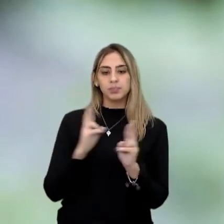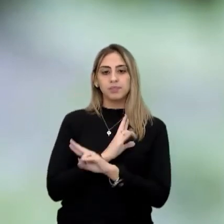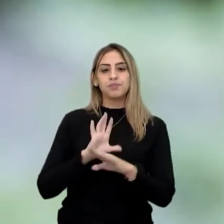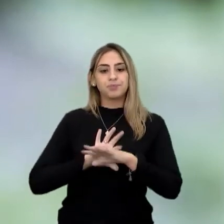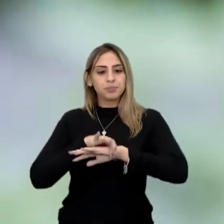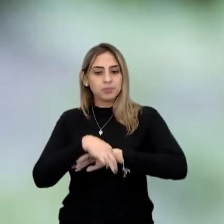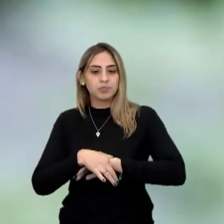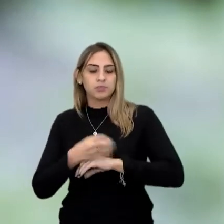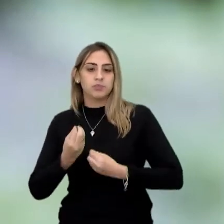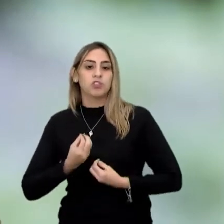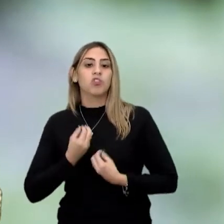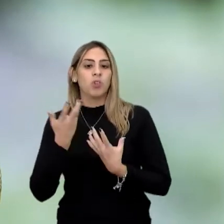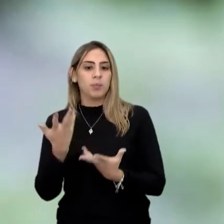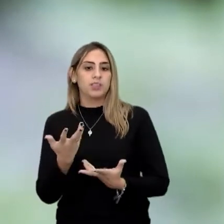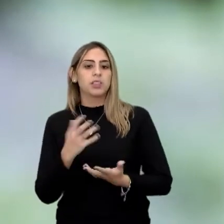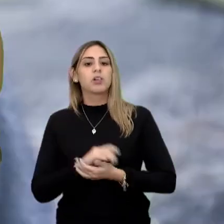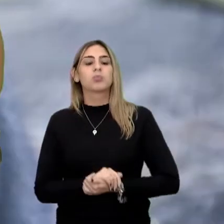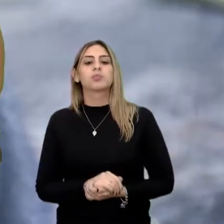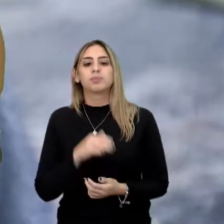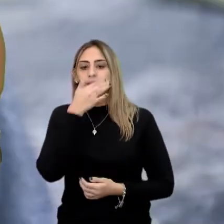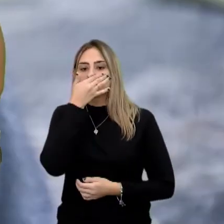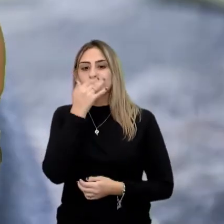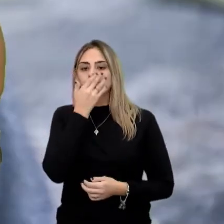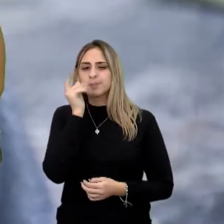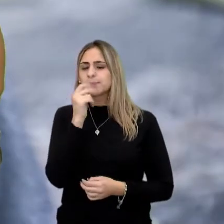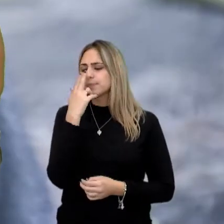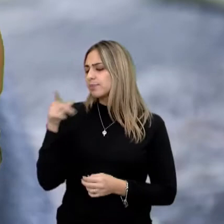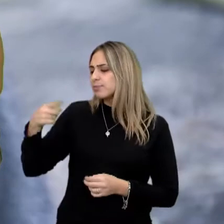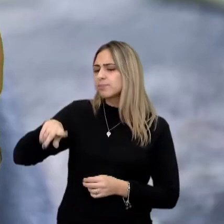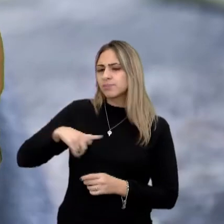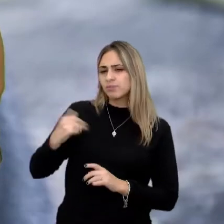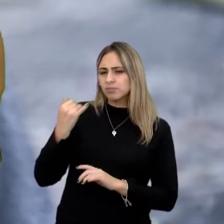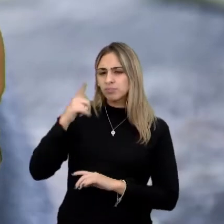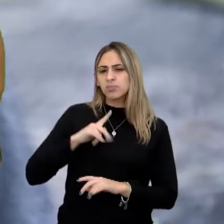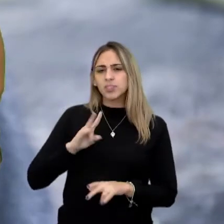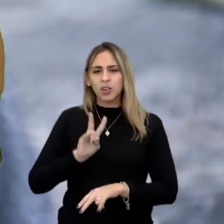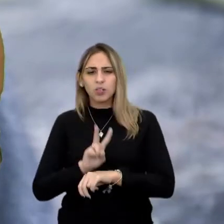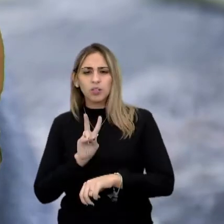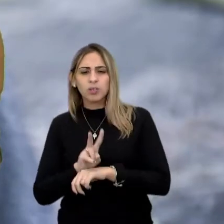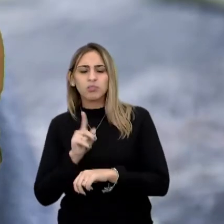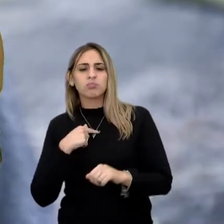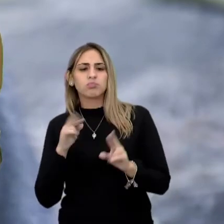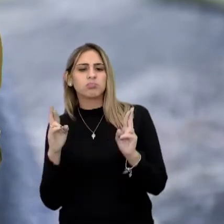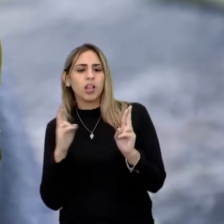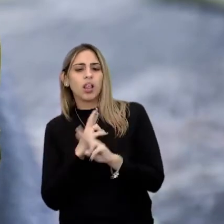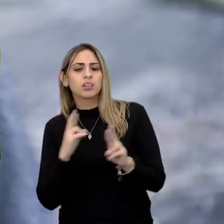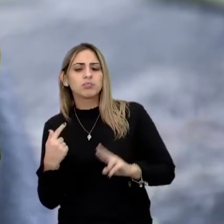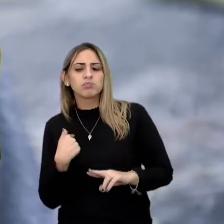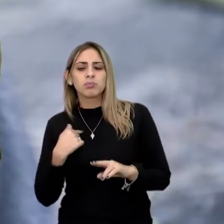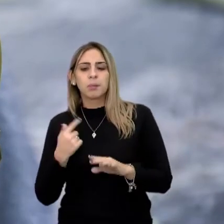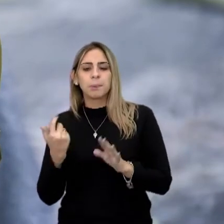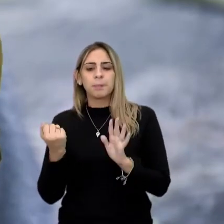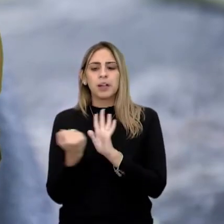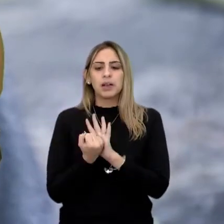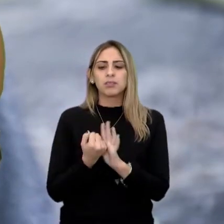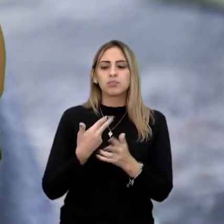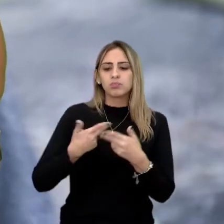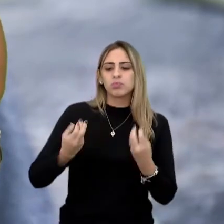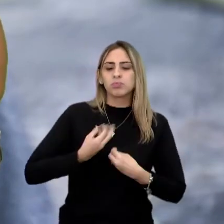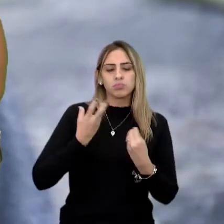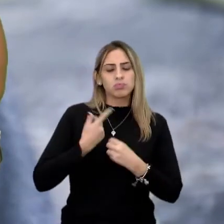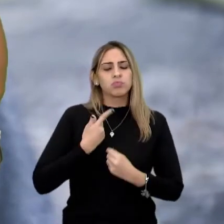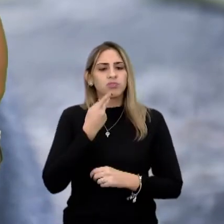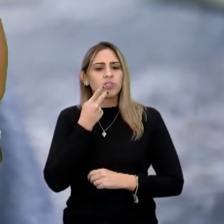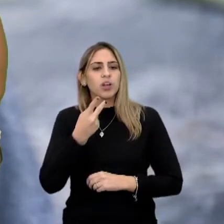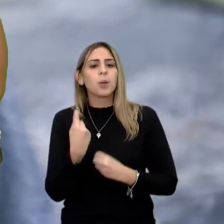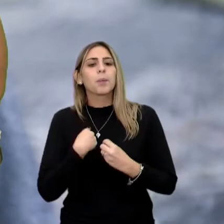segurança da informação. O que que vocês acham, meninas? É importante que a gente tenha esse cuidado com relação da minha marca, de algumas informações não serem passadas, e eu pensando